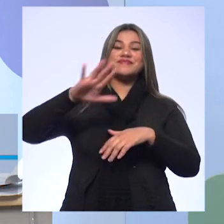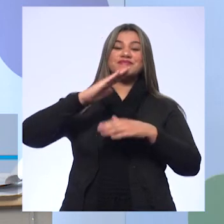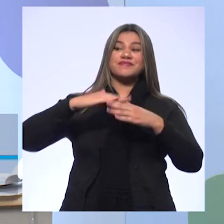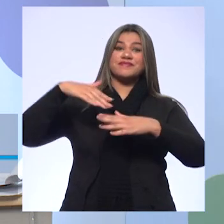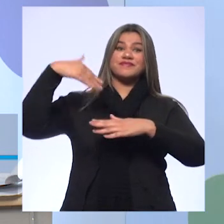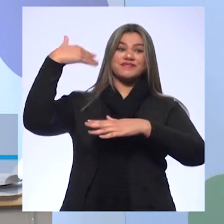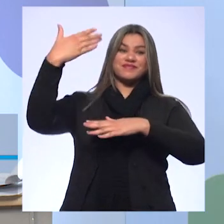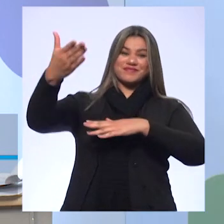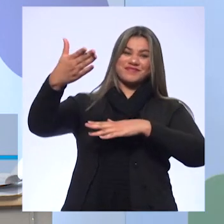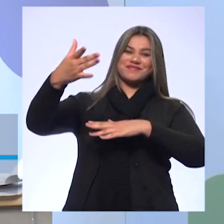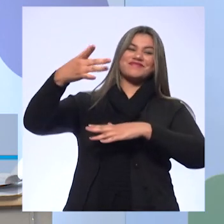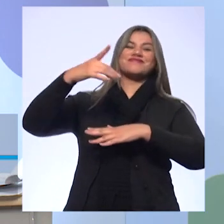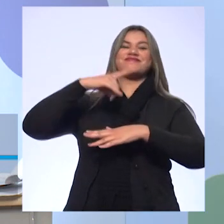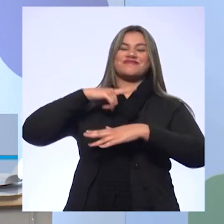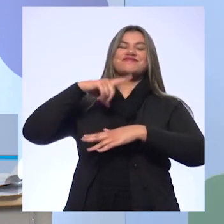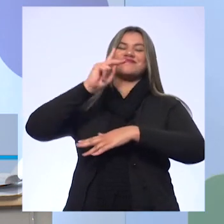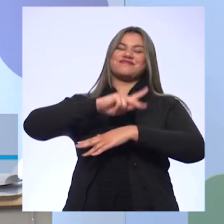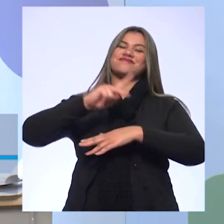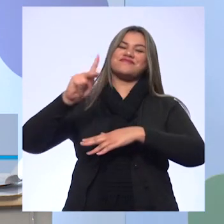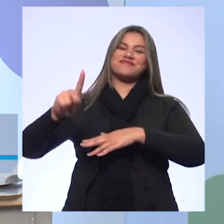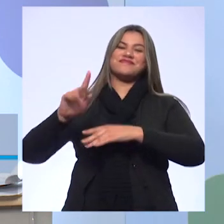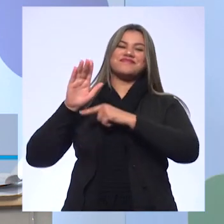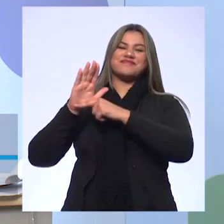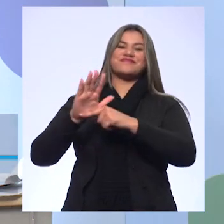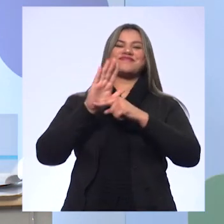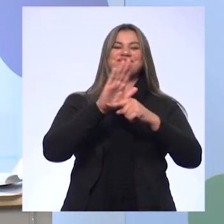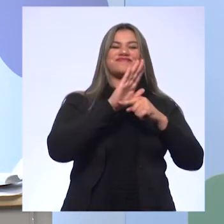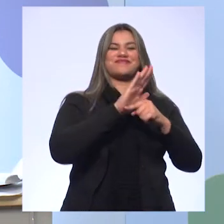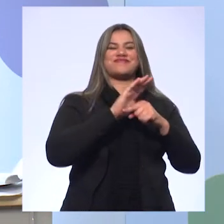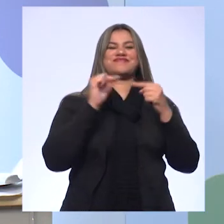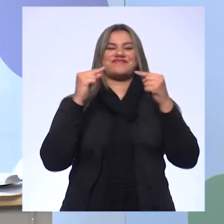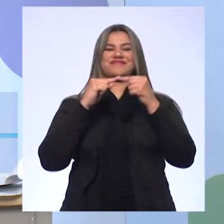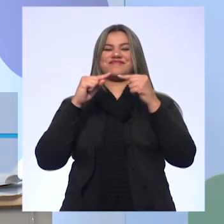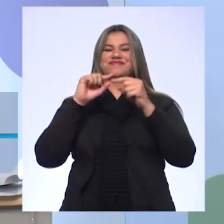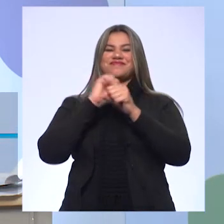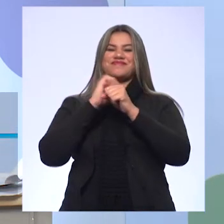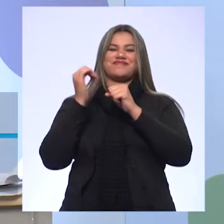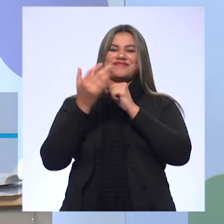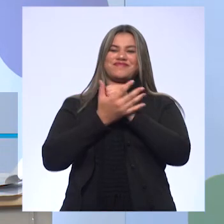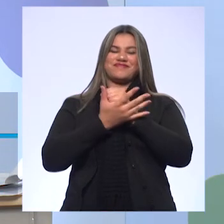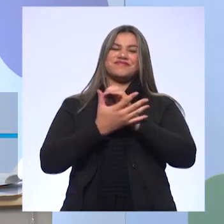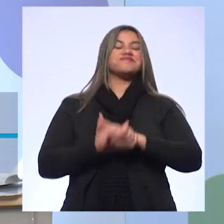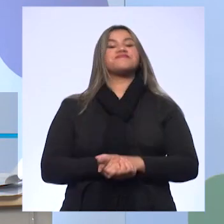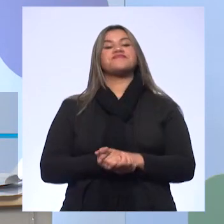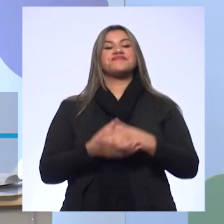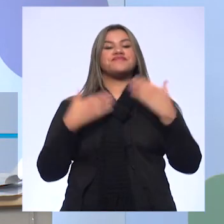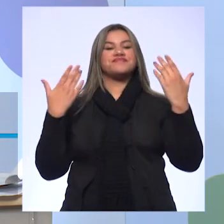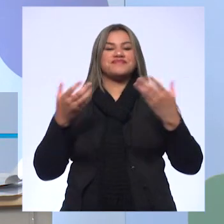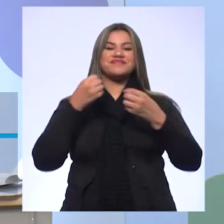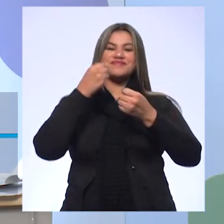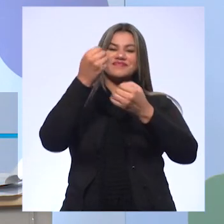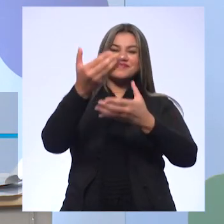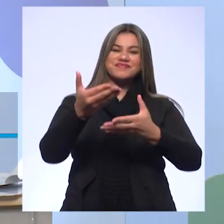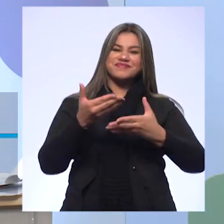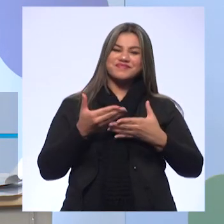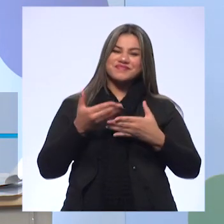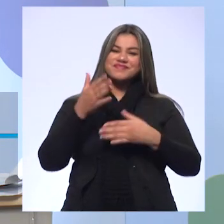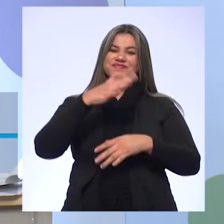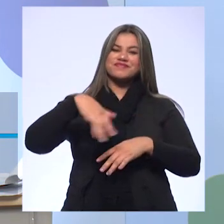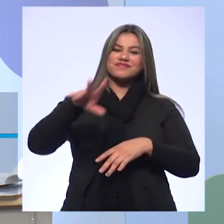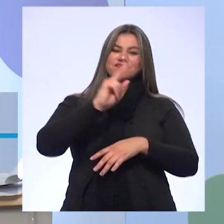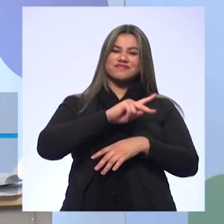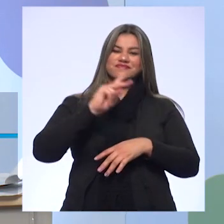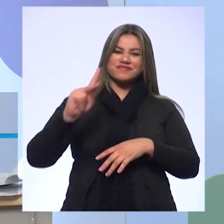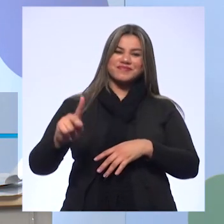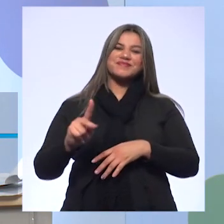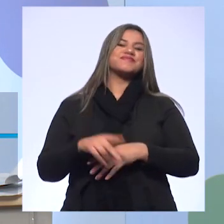também, fazendo a diferença aí em meio a essa pandemia aí, né? Eu quero então dar as boas-vindas aos educandos, né? Sejam